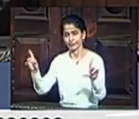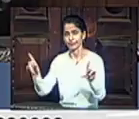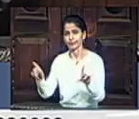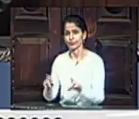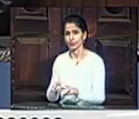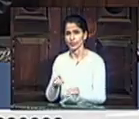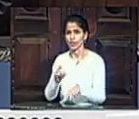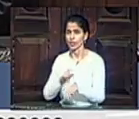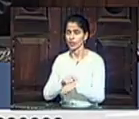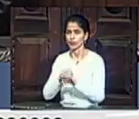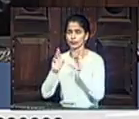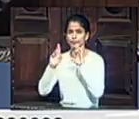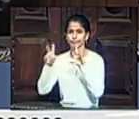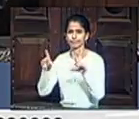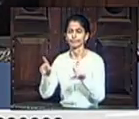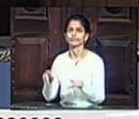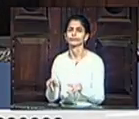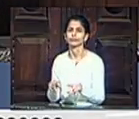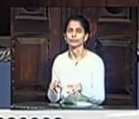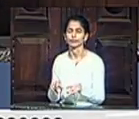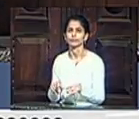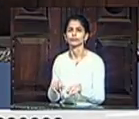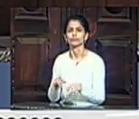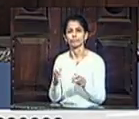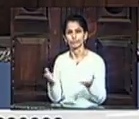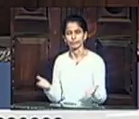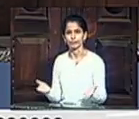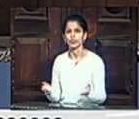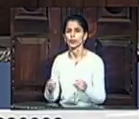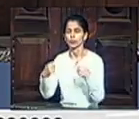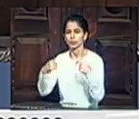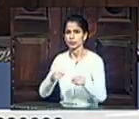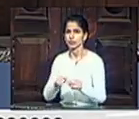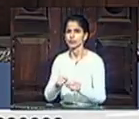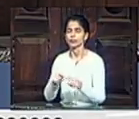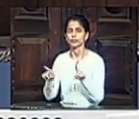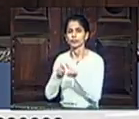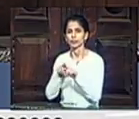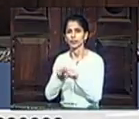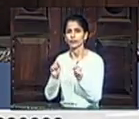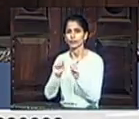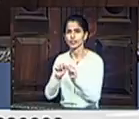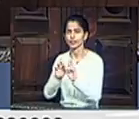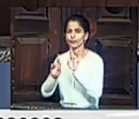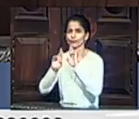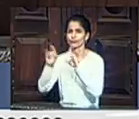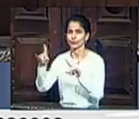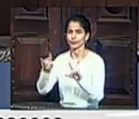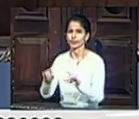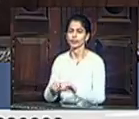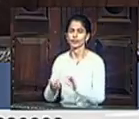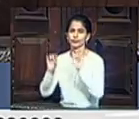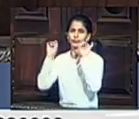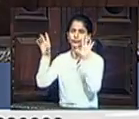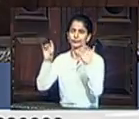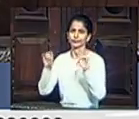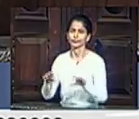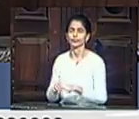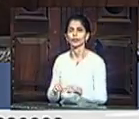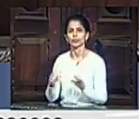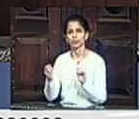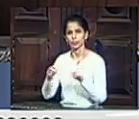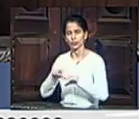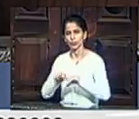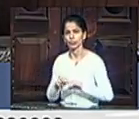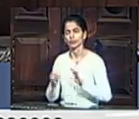momentos excepcionais se trata com soluções excepcionais. Por isso que eu estou apresentando uma